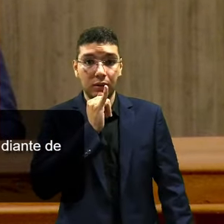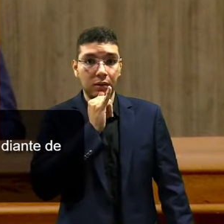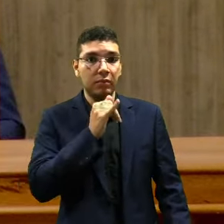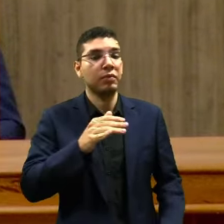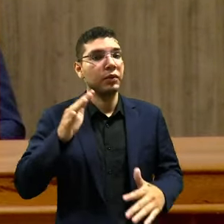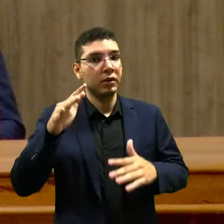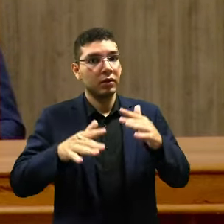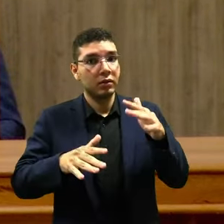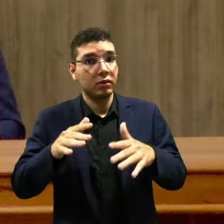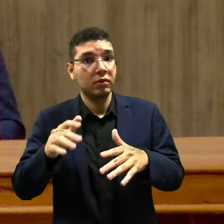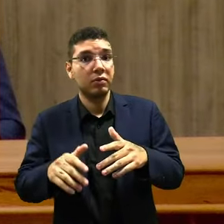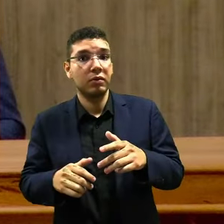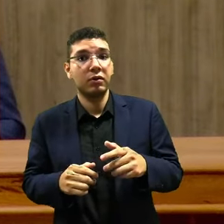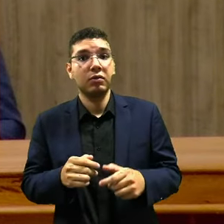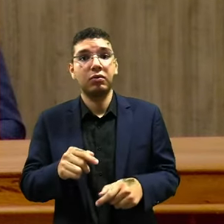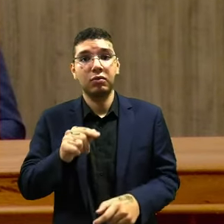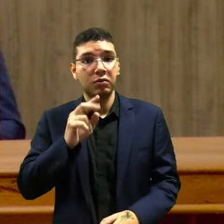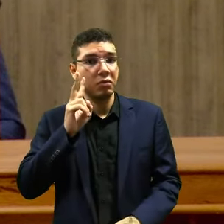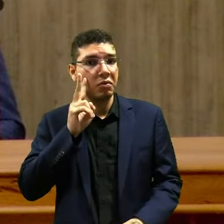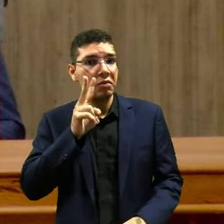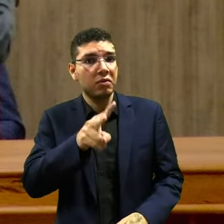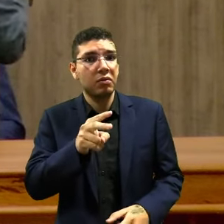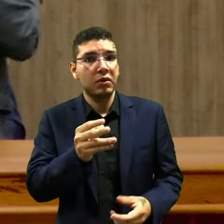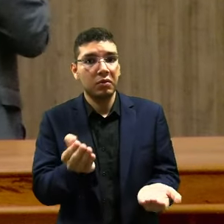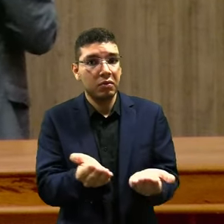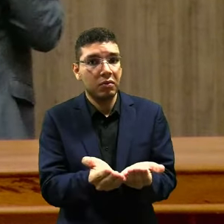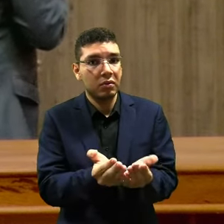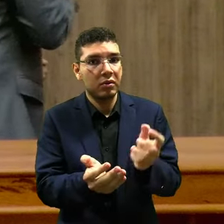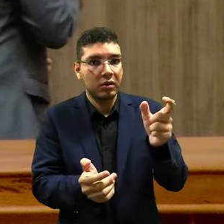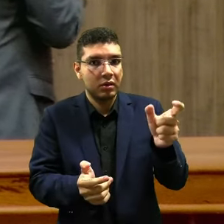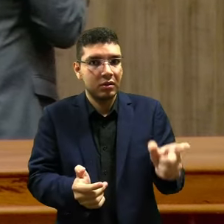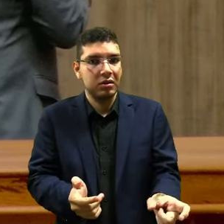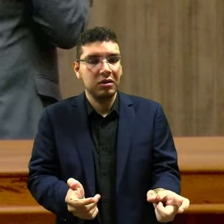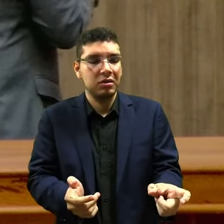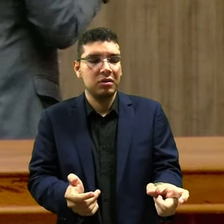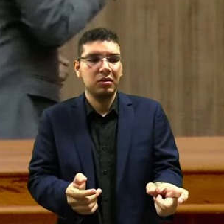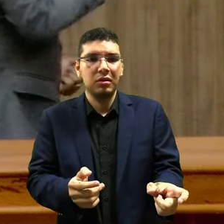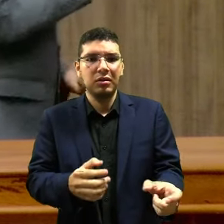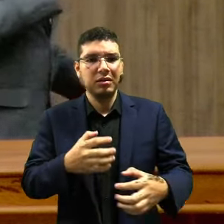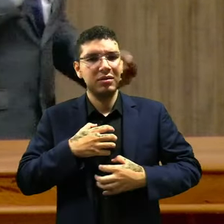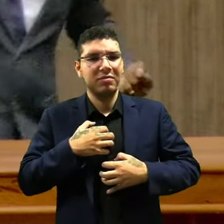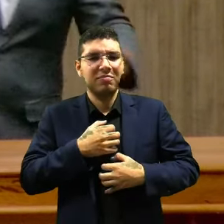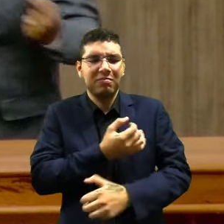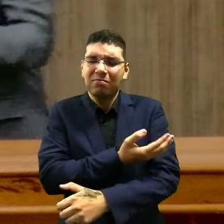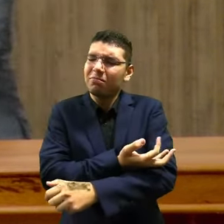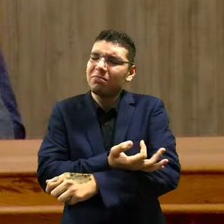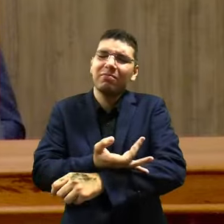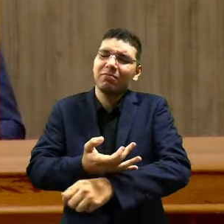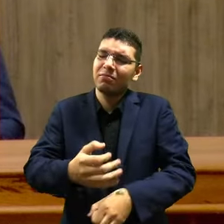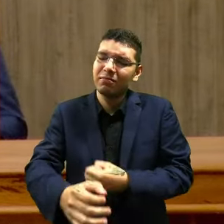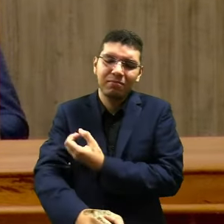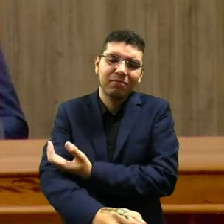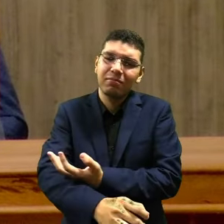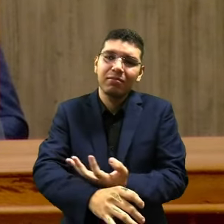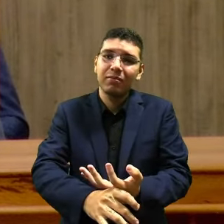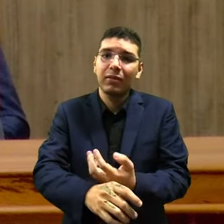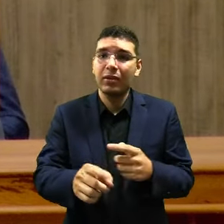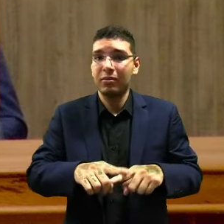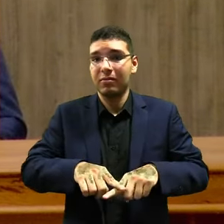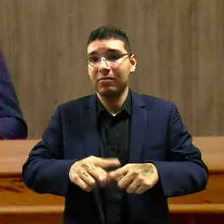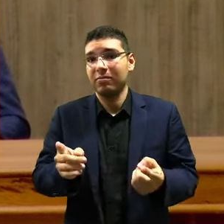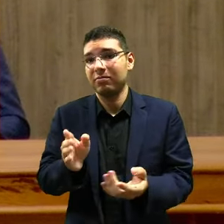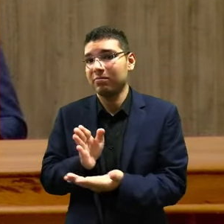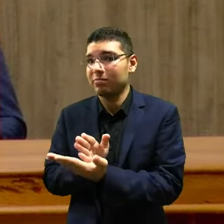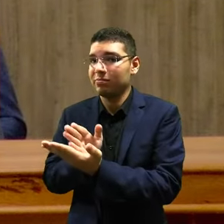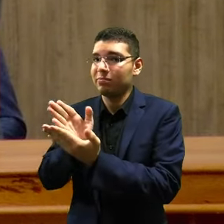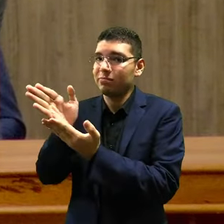igreja mas o coração não é reto diante de Deus e quando você lê o texto bíblico